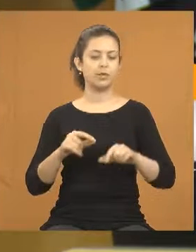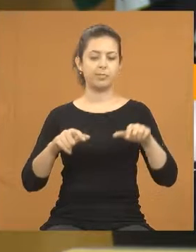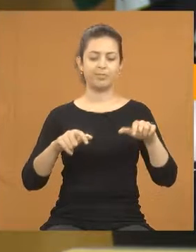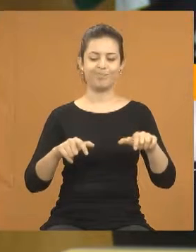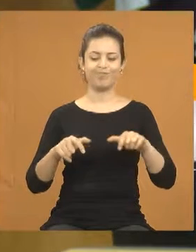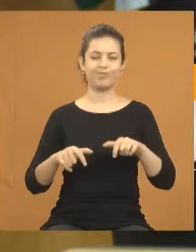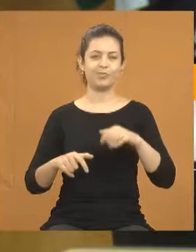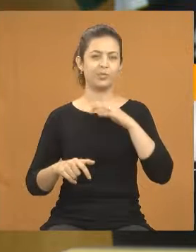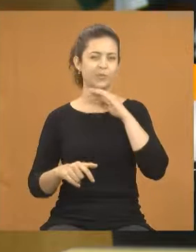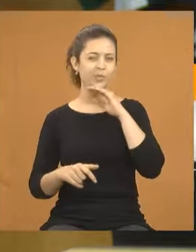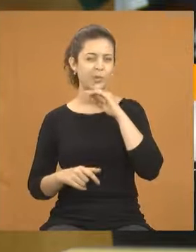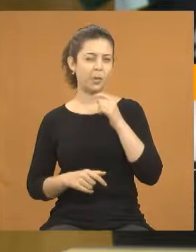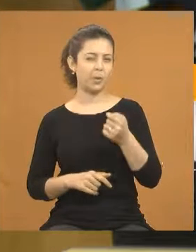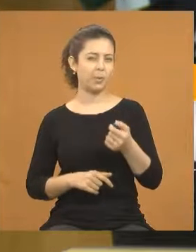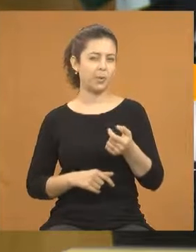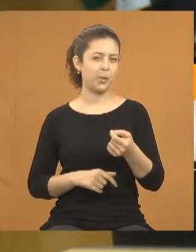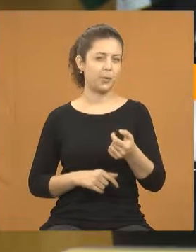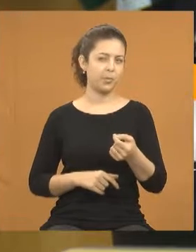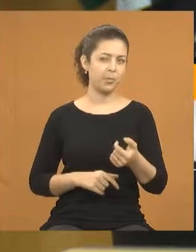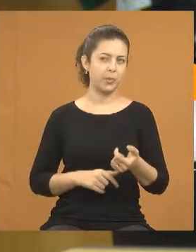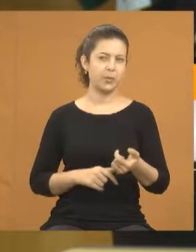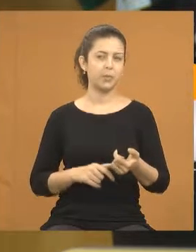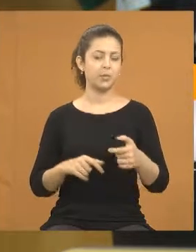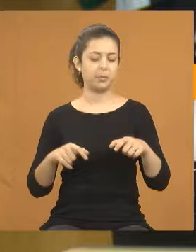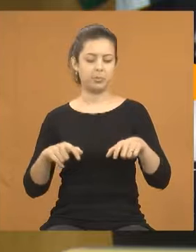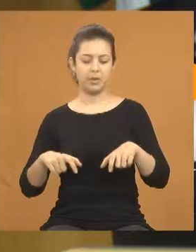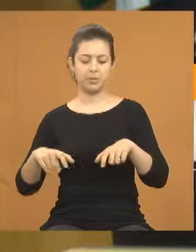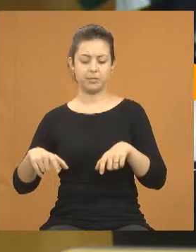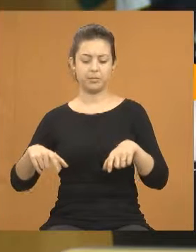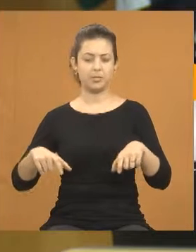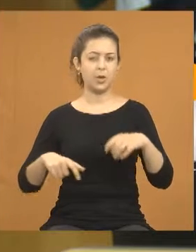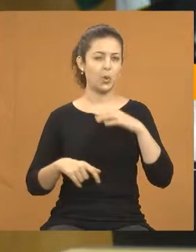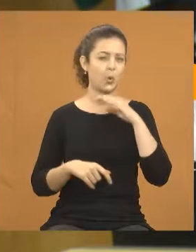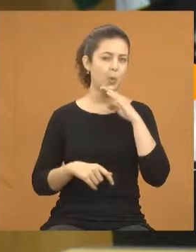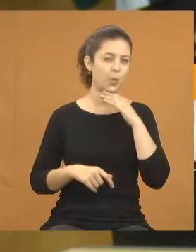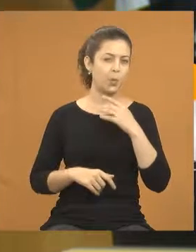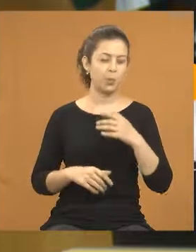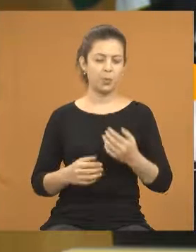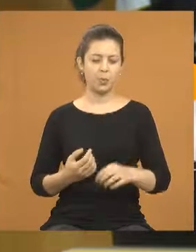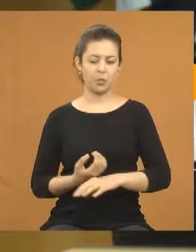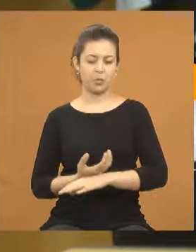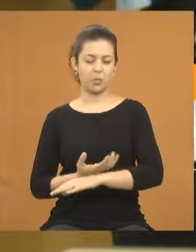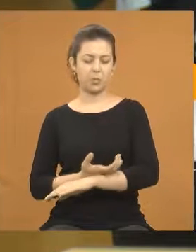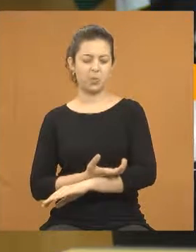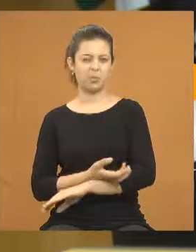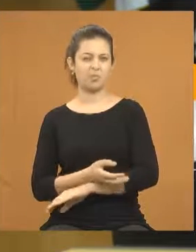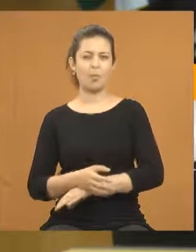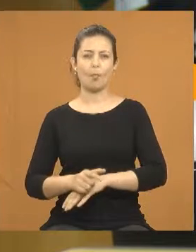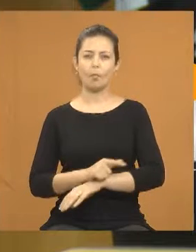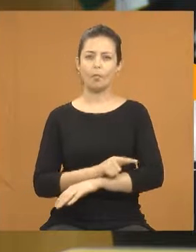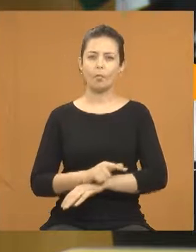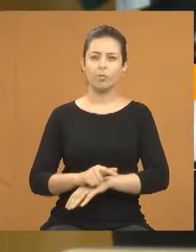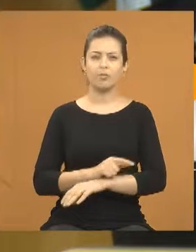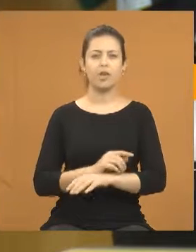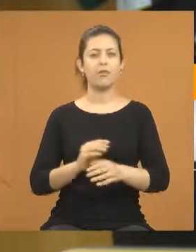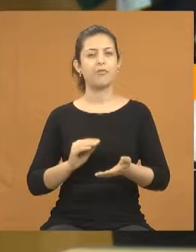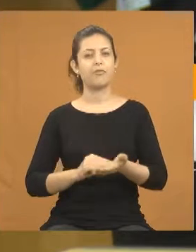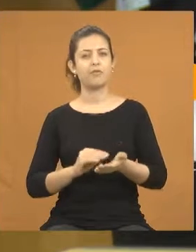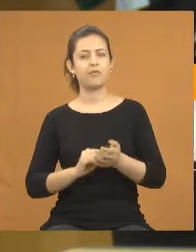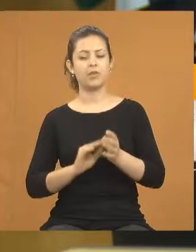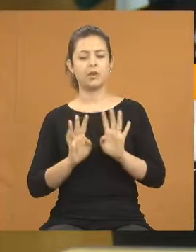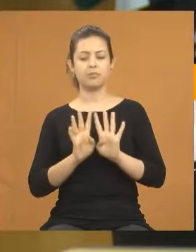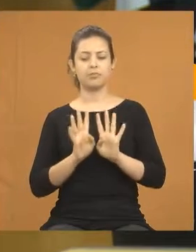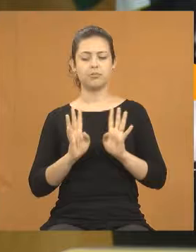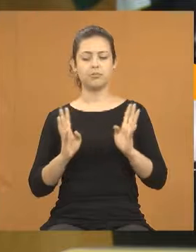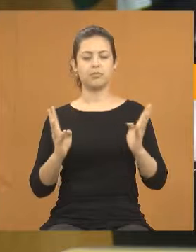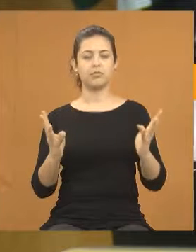campos. Os poucos campos que tem aqui estão ruins, os gramados estão ruins, falta alambrado. E